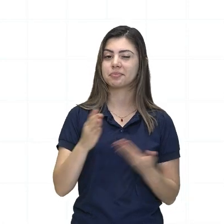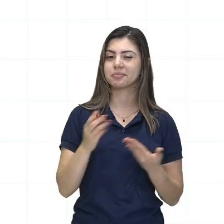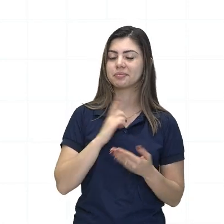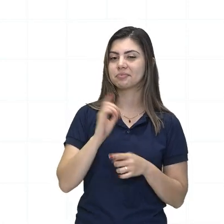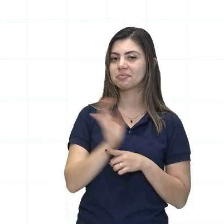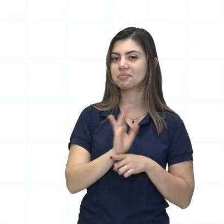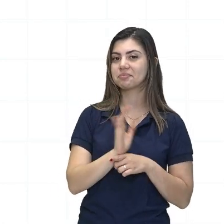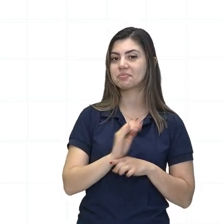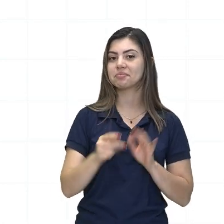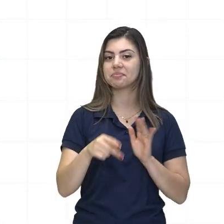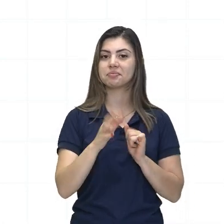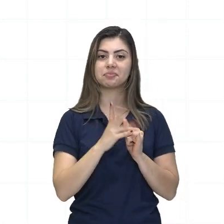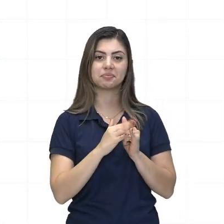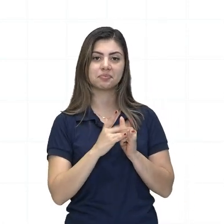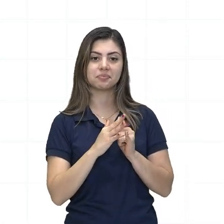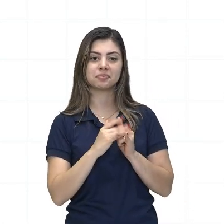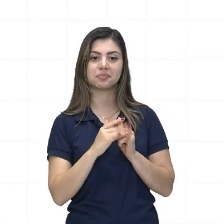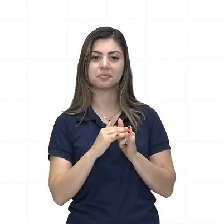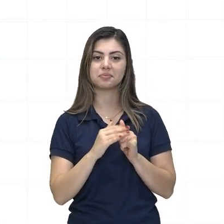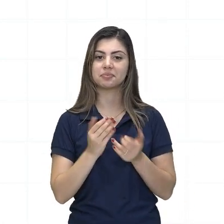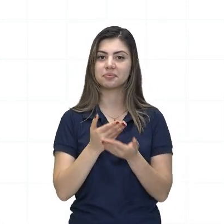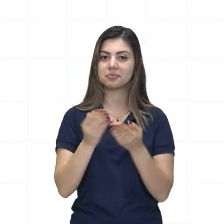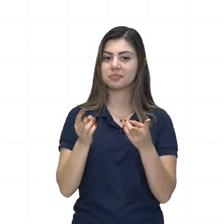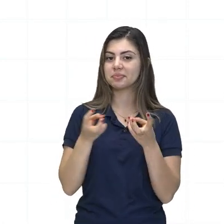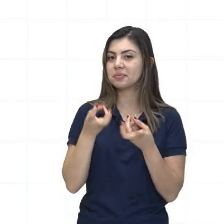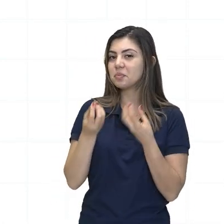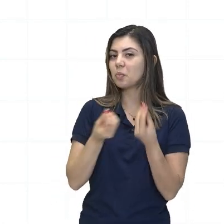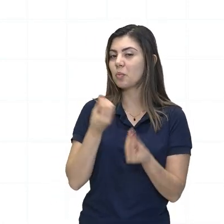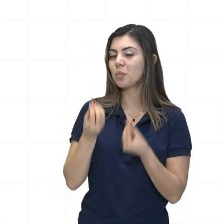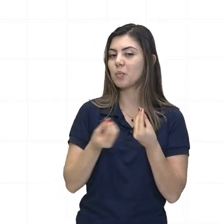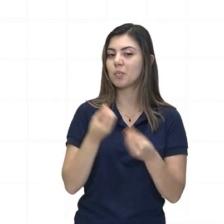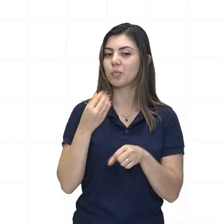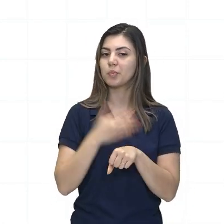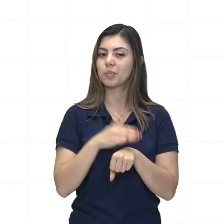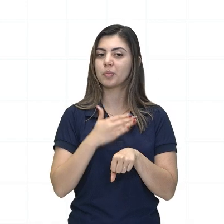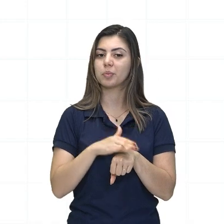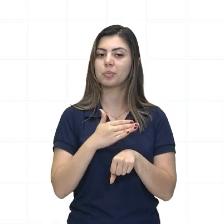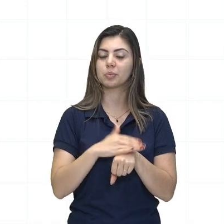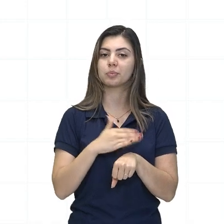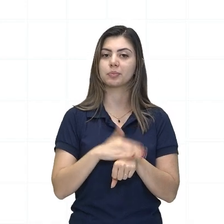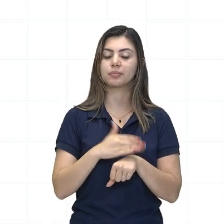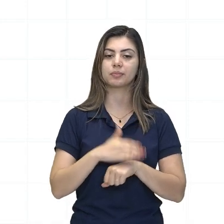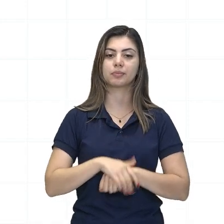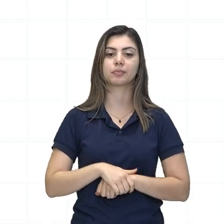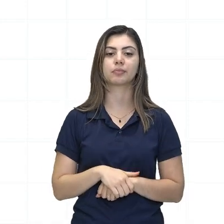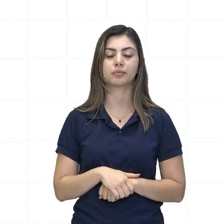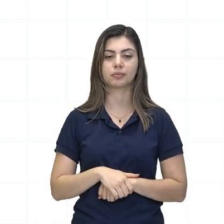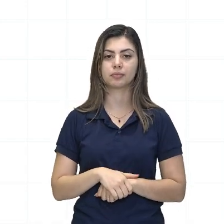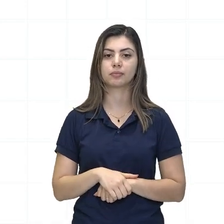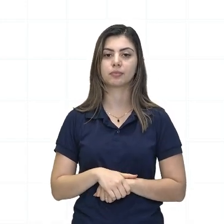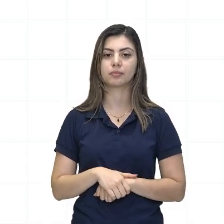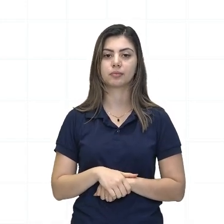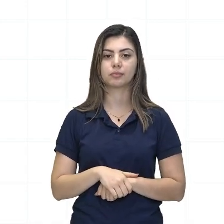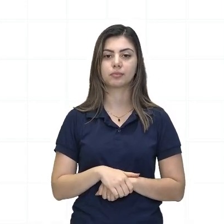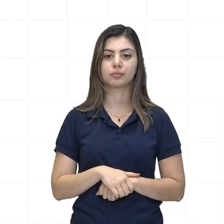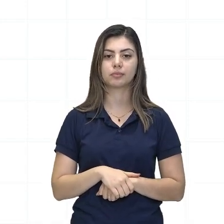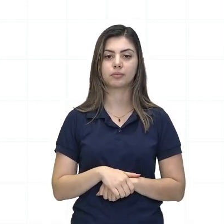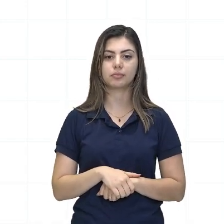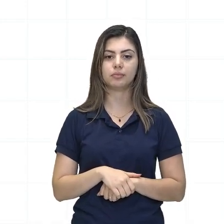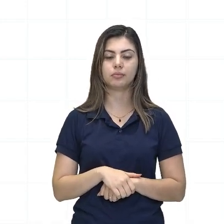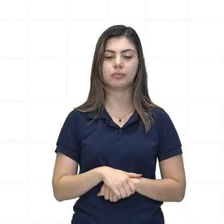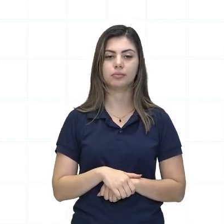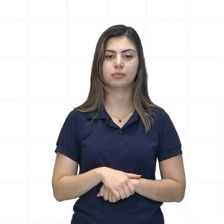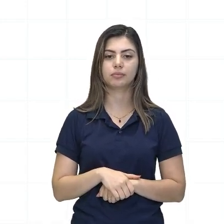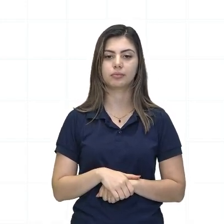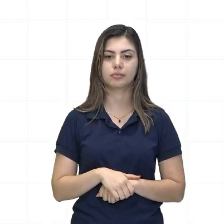do YouTube, tá? Para vocês verem como é essa modalidade aí, ó, do SUP. Olha aí, ó. Rapidinho,